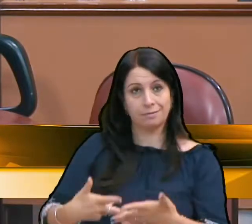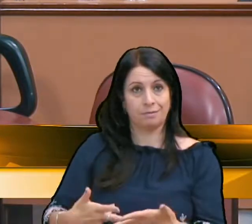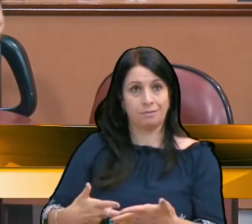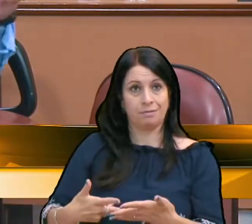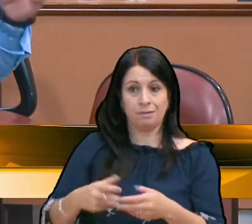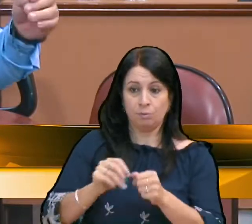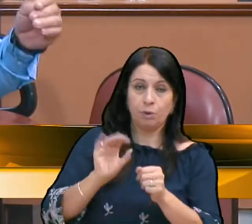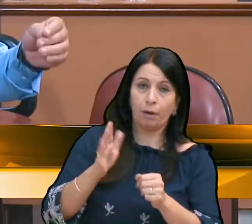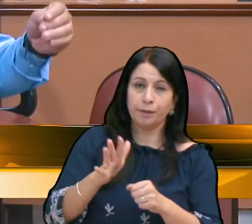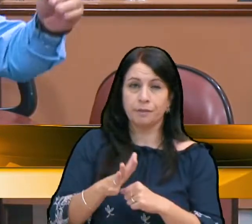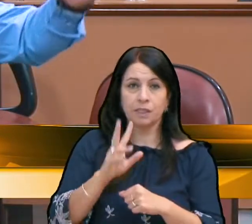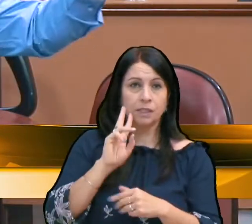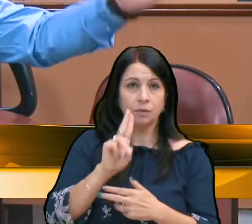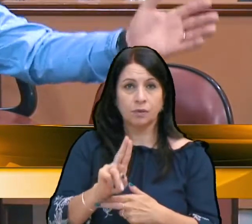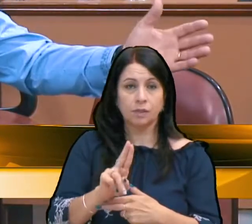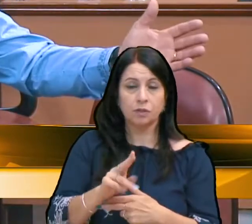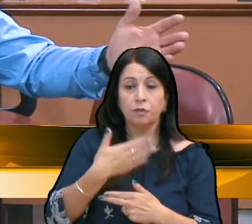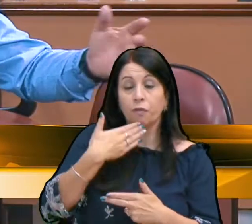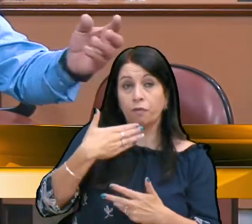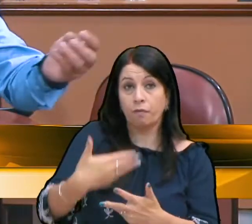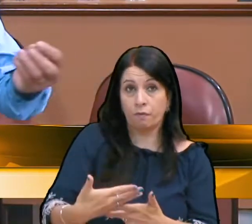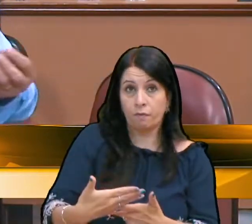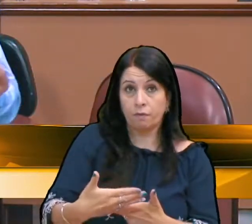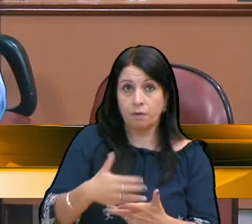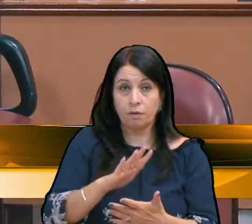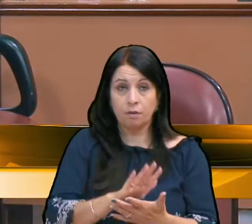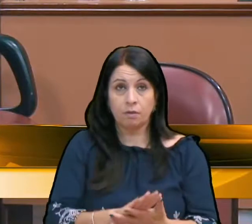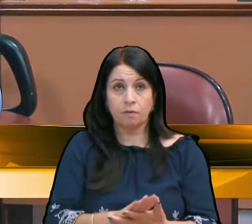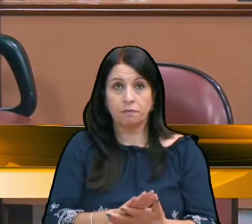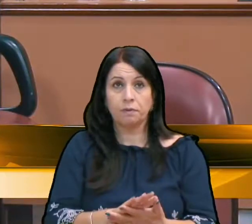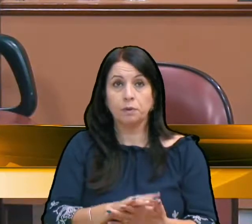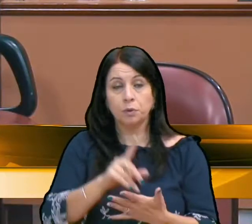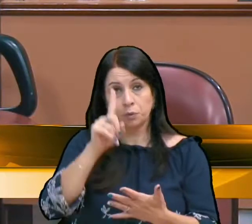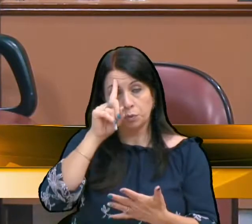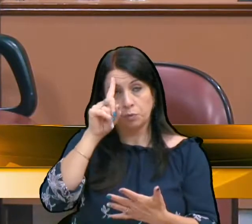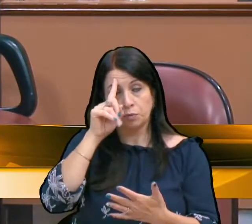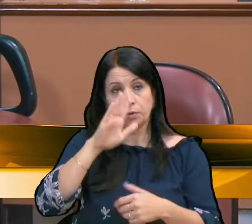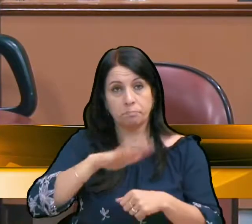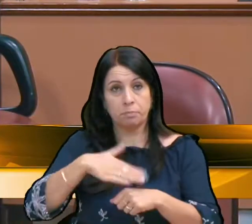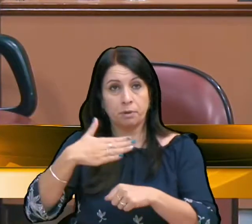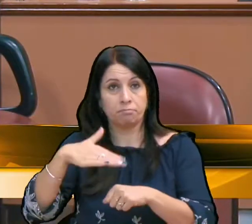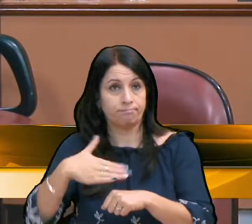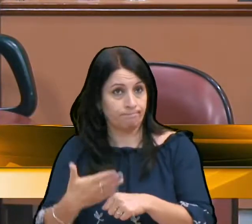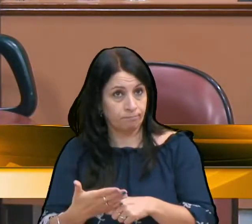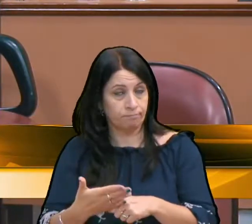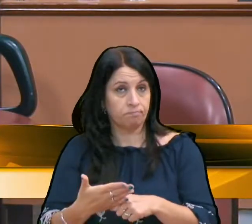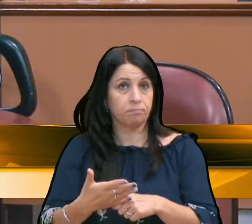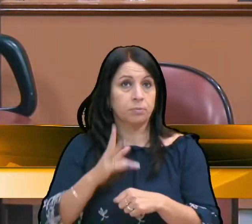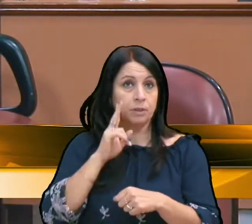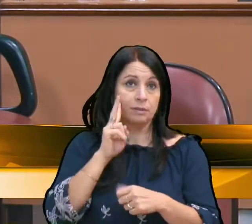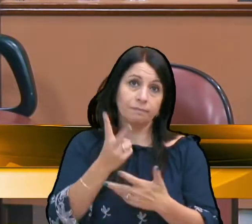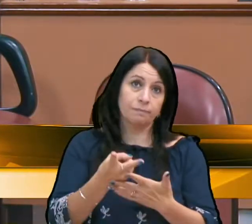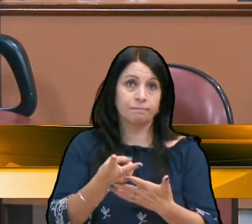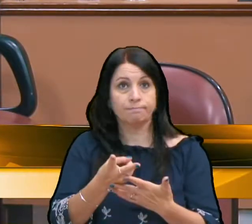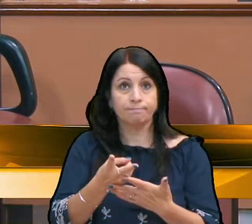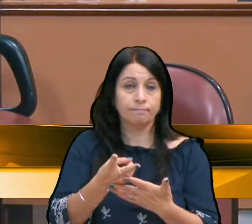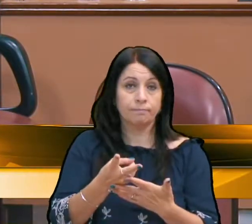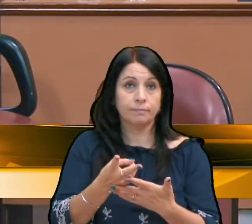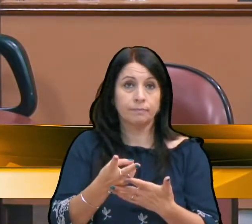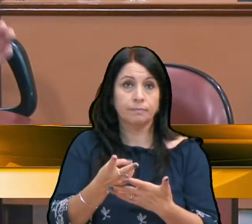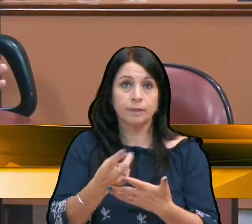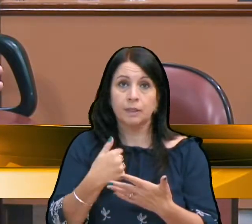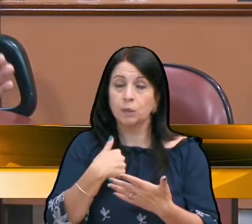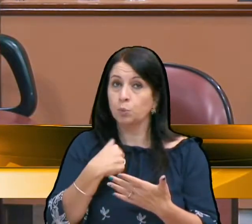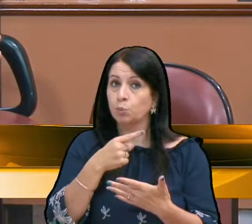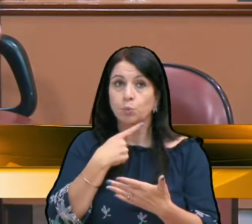mesmo que talvez ela não seja favorável, a gente cada vez mais está sendo visado como quem questiona. Eu